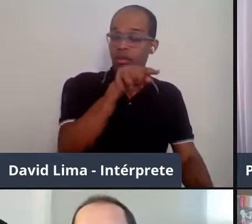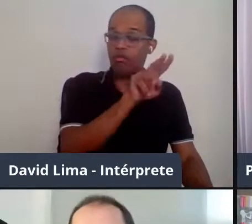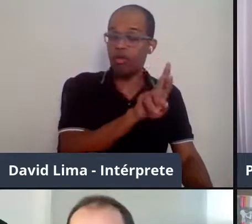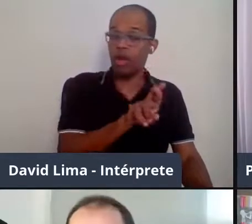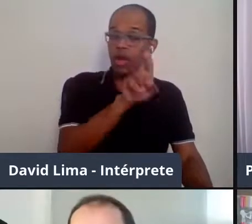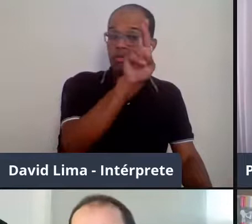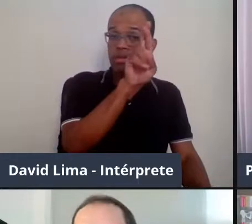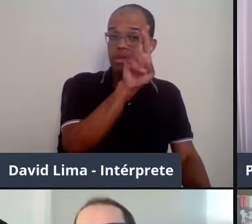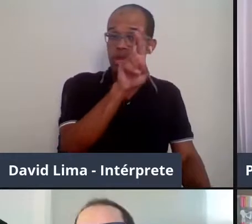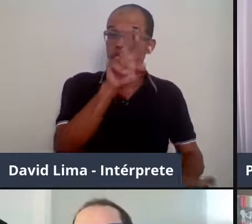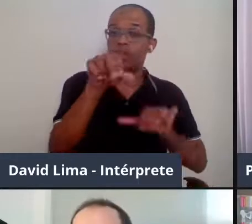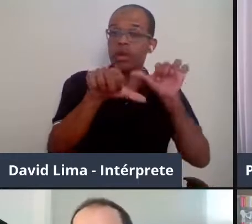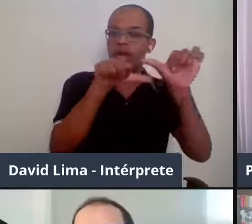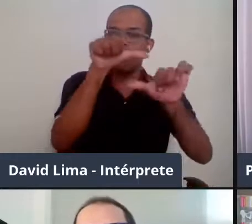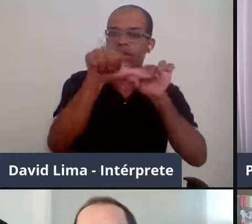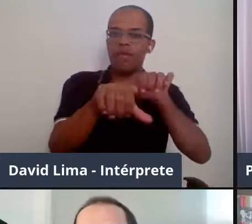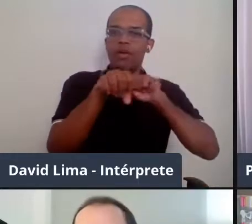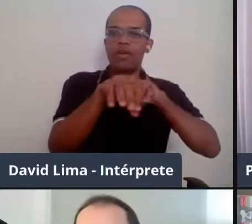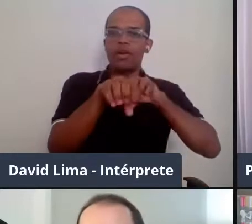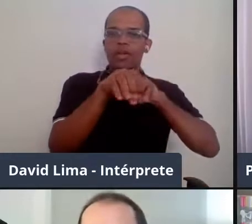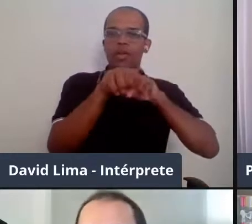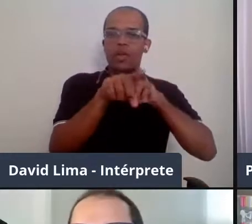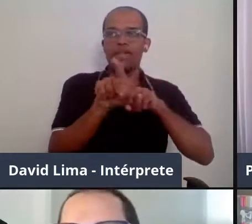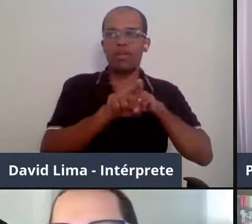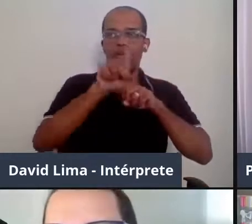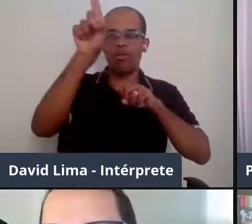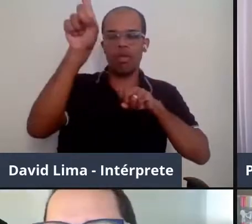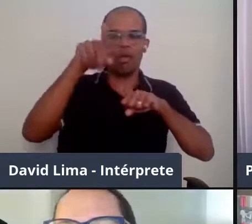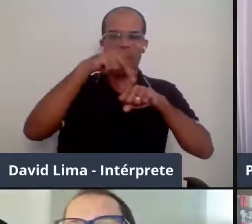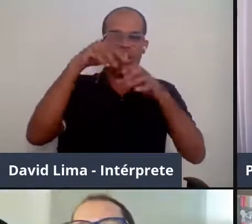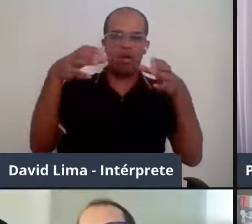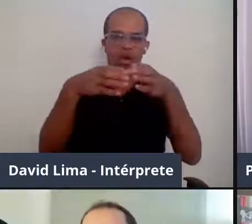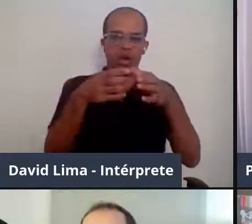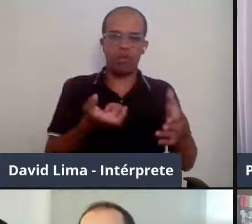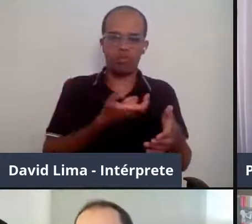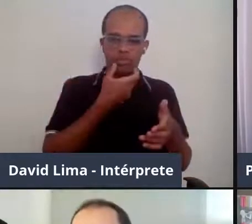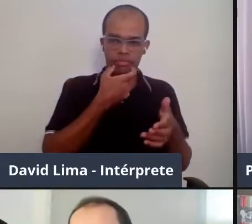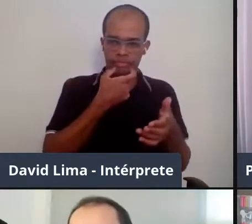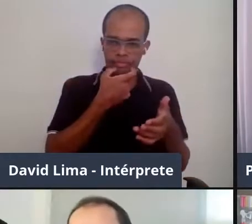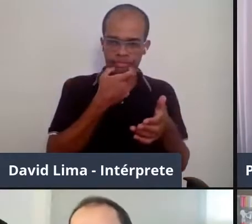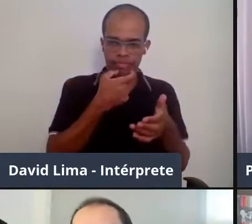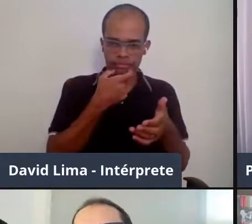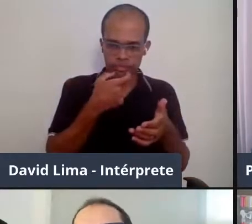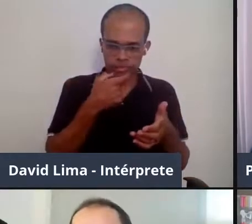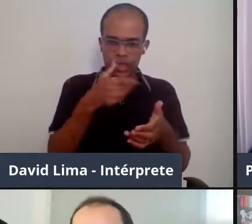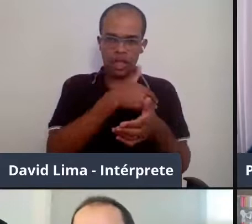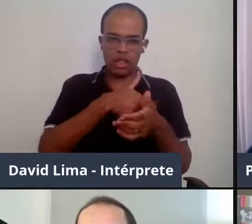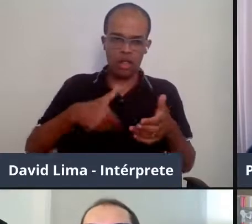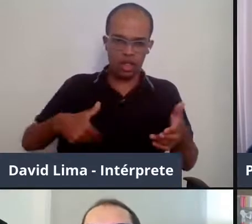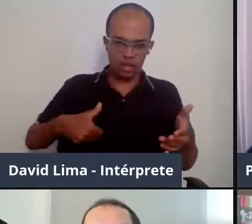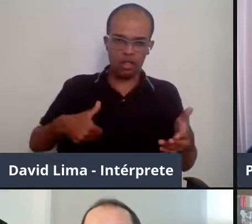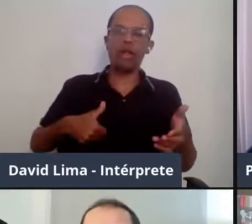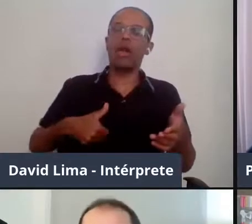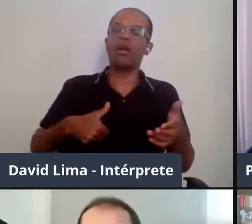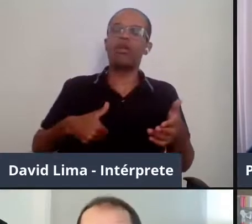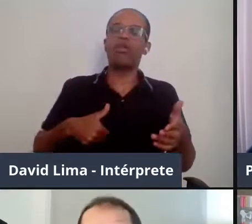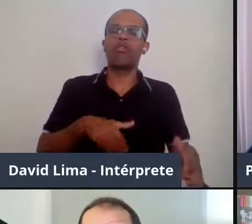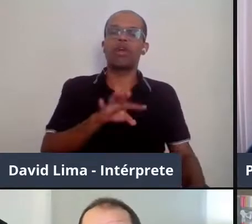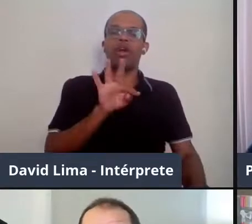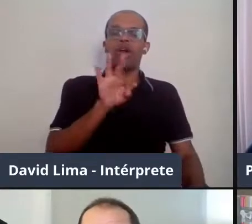pela reforma da educação na Grã-Bretanha na época do governo trabalhista do Tony Blair.